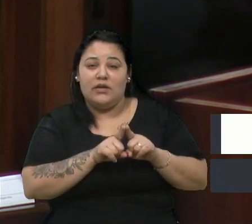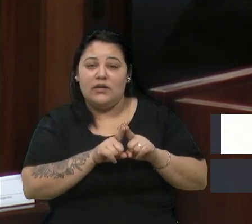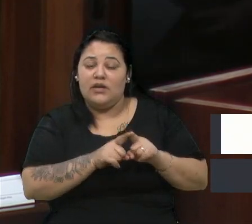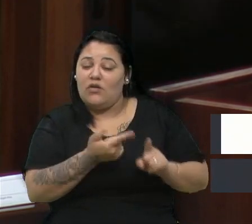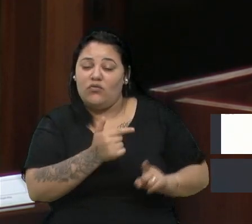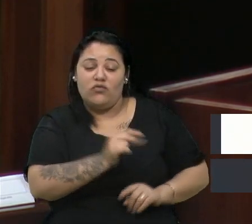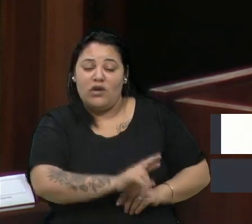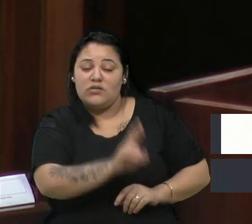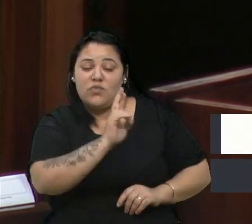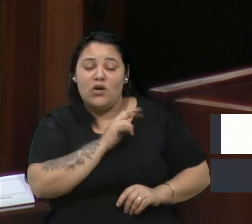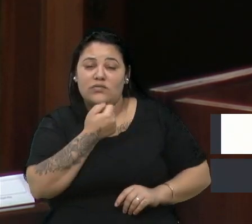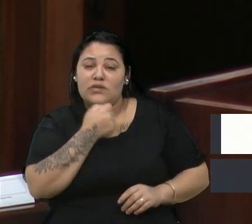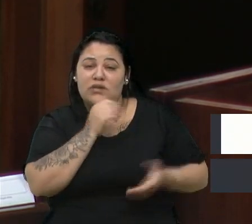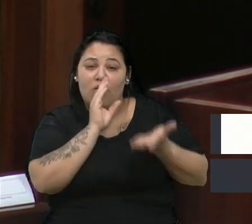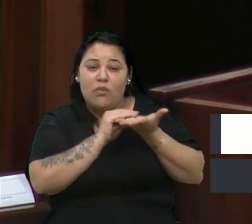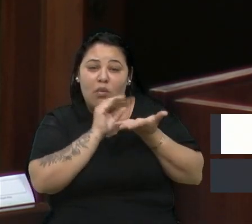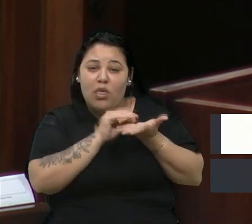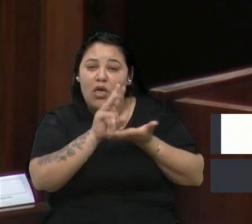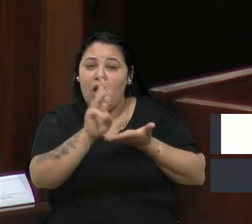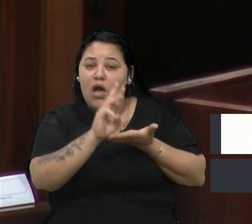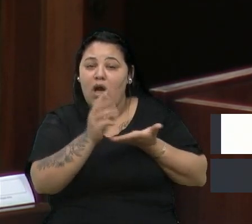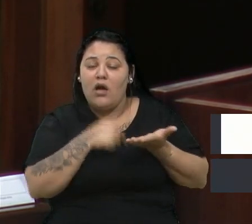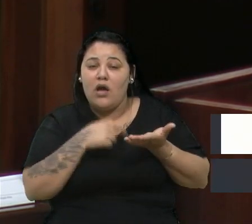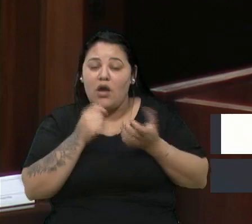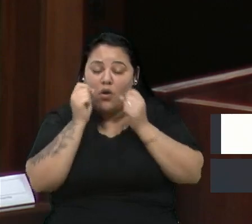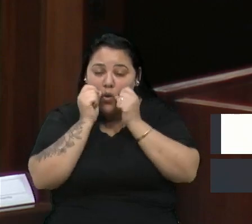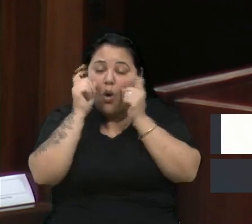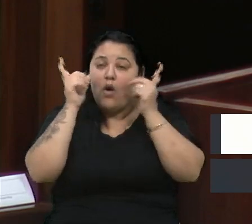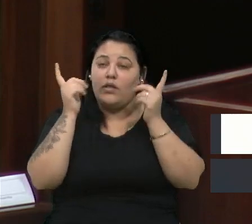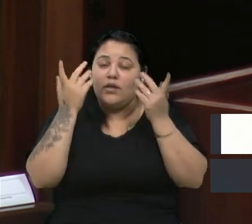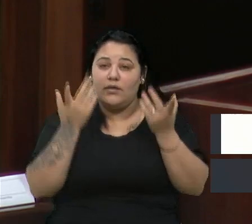Tive que mandar um áudio, num dia que eu acordei